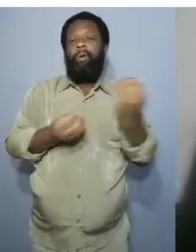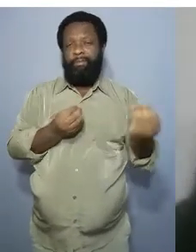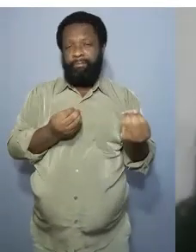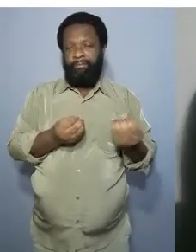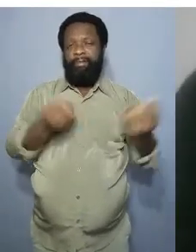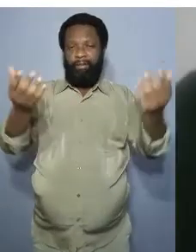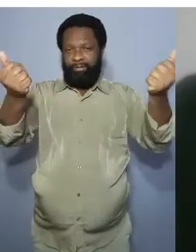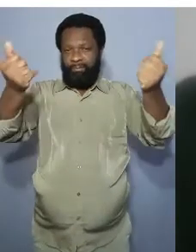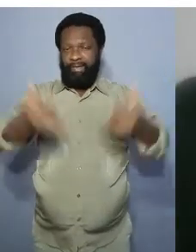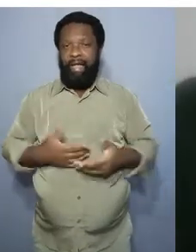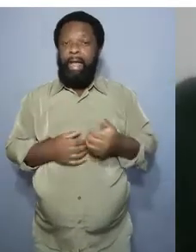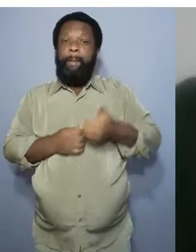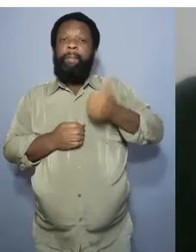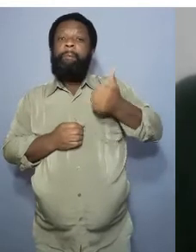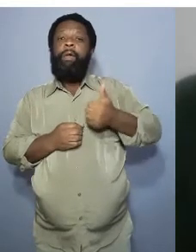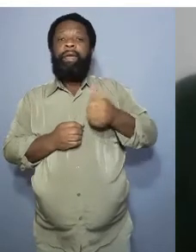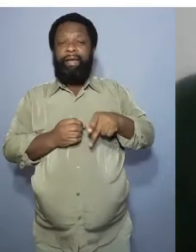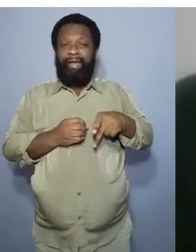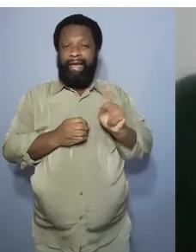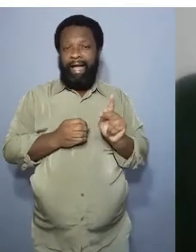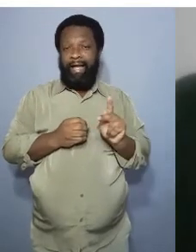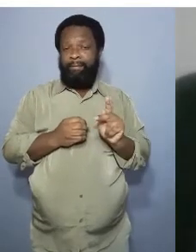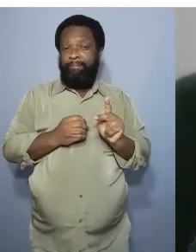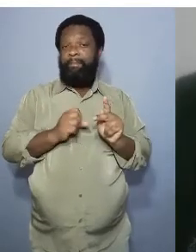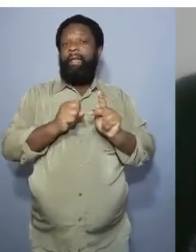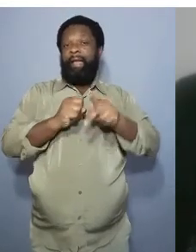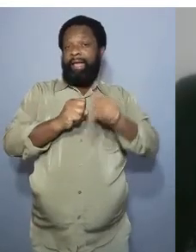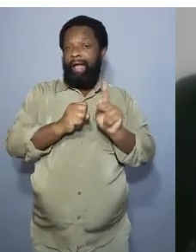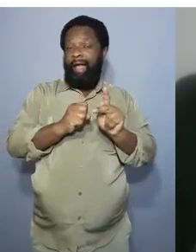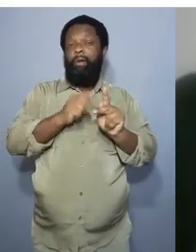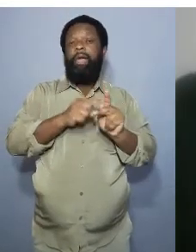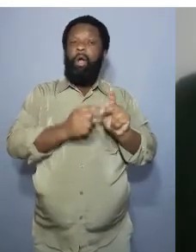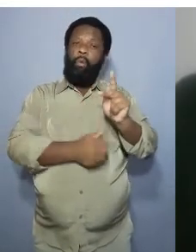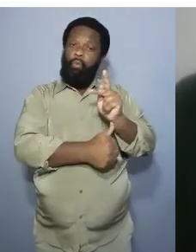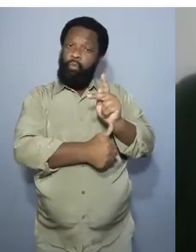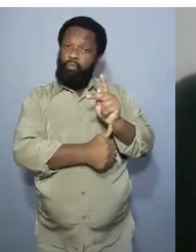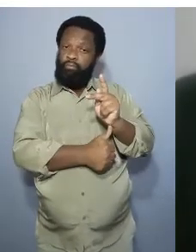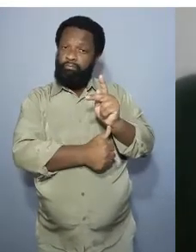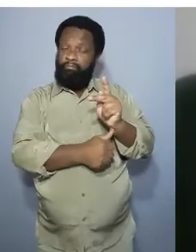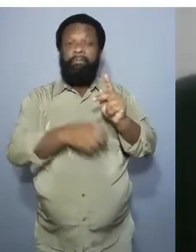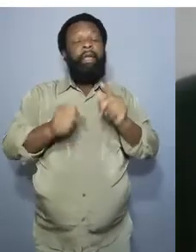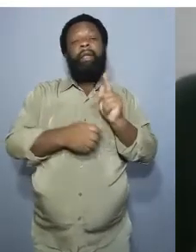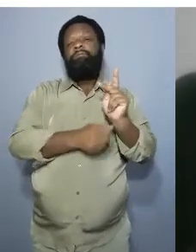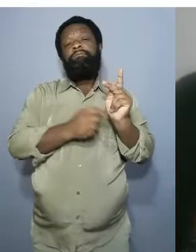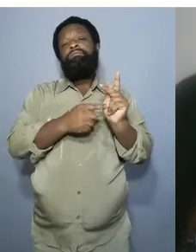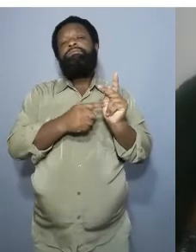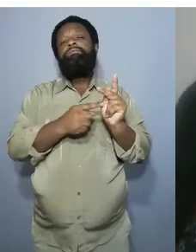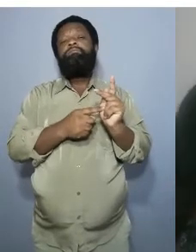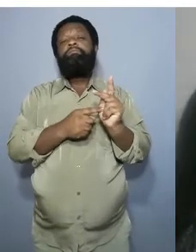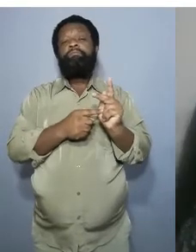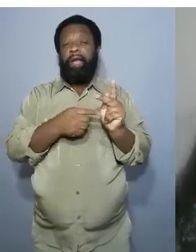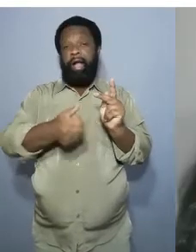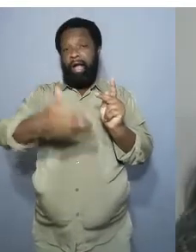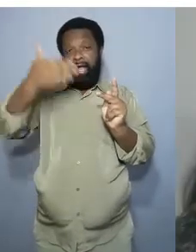camadas, pode ser? A primeira camada é a camada K, ou também conhecida como camada 1. Tudo bem? Nessa